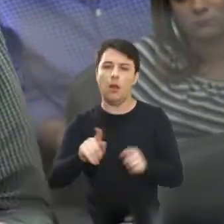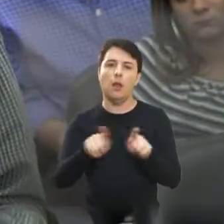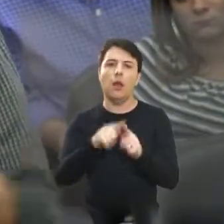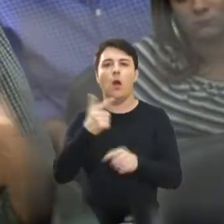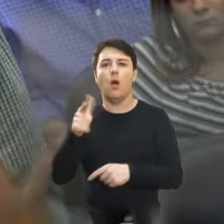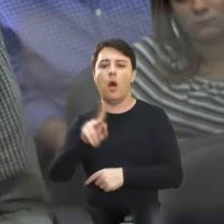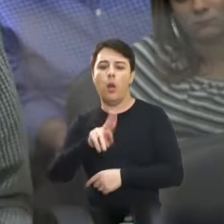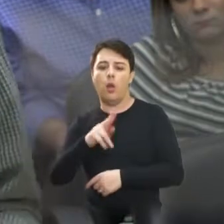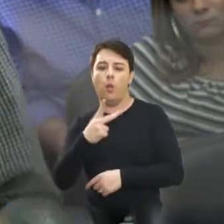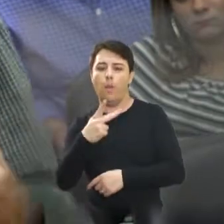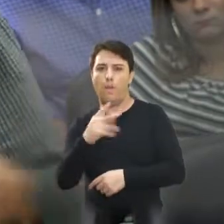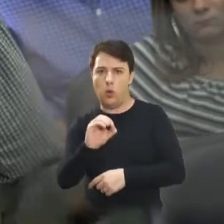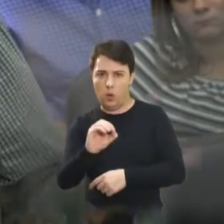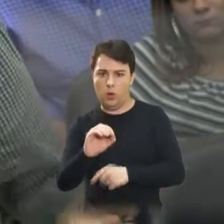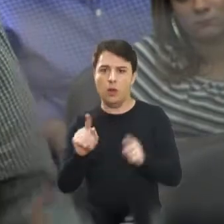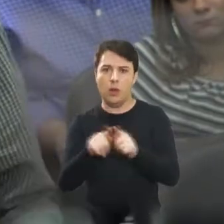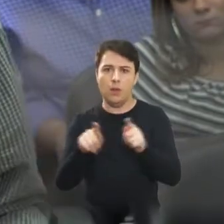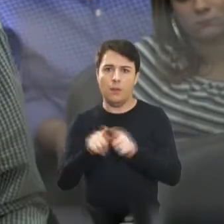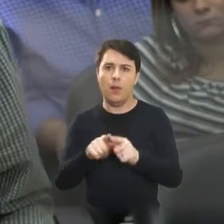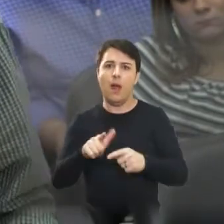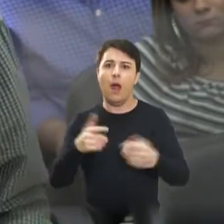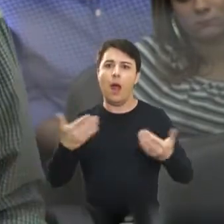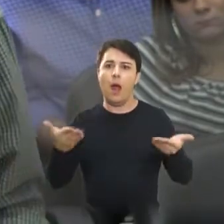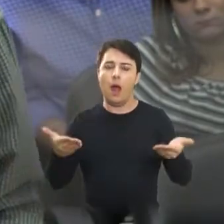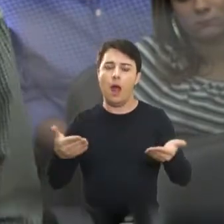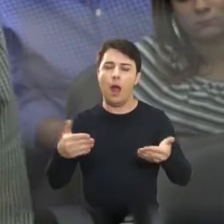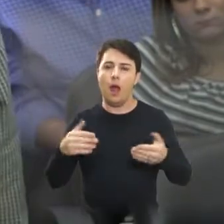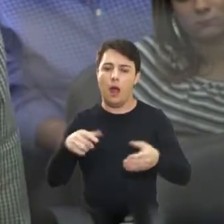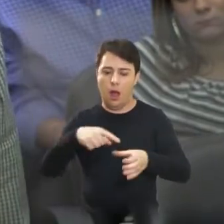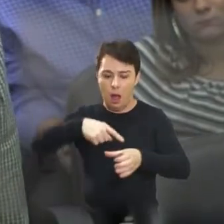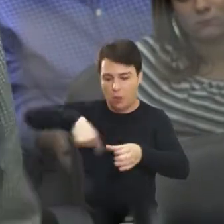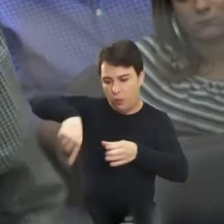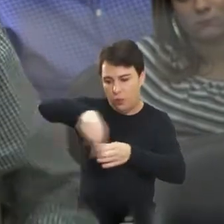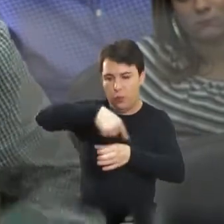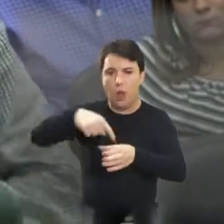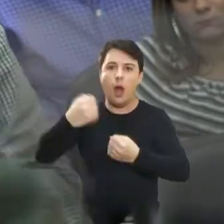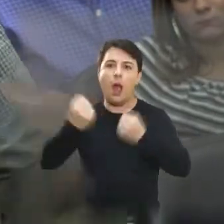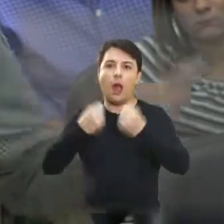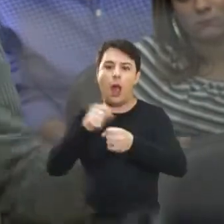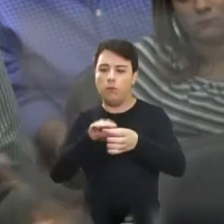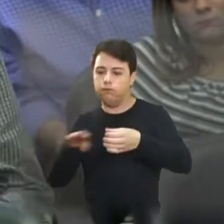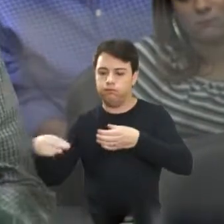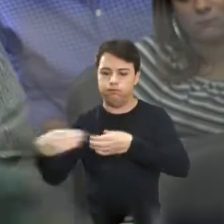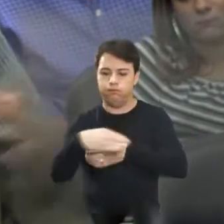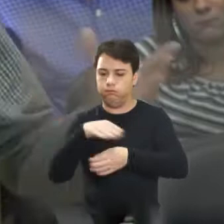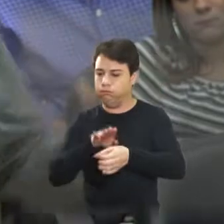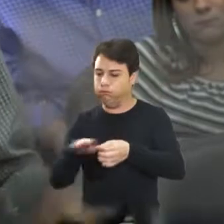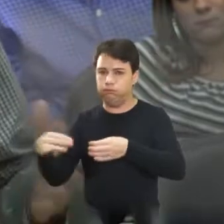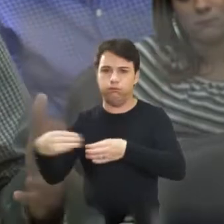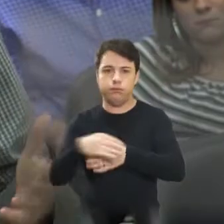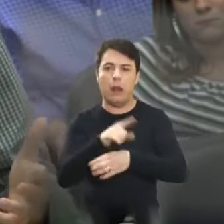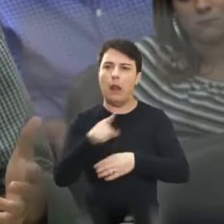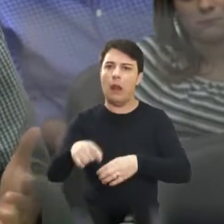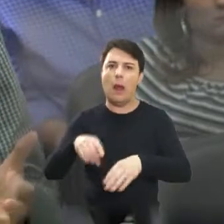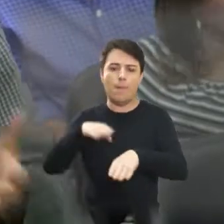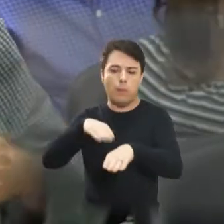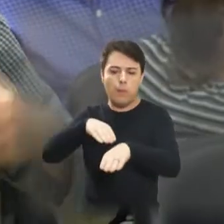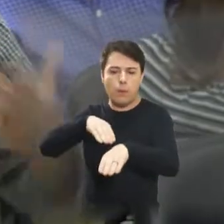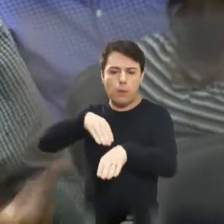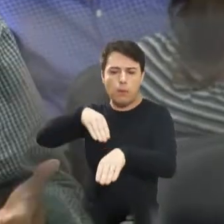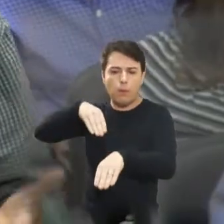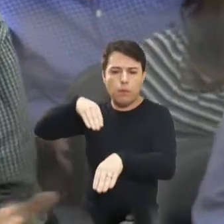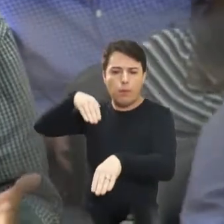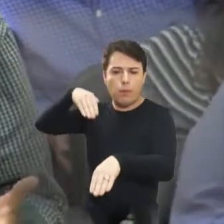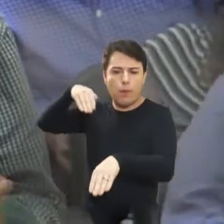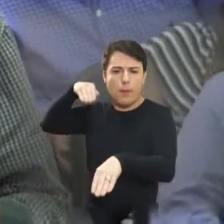principalmente à tarde e mesmo nos horários de pico, há um trânsito enorme e fica tudo parado ali. Né?